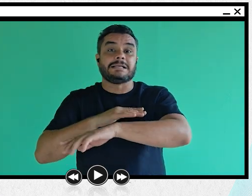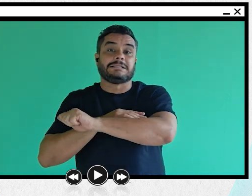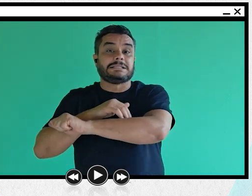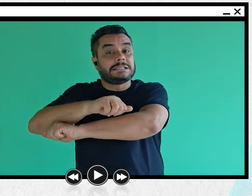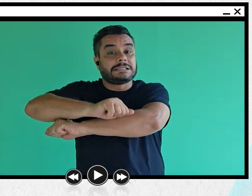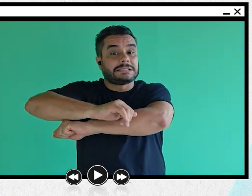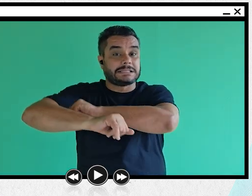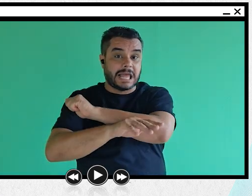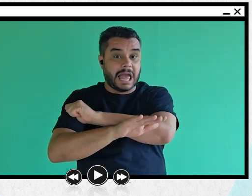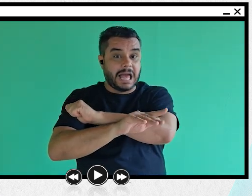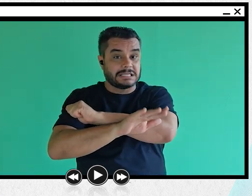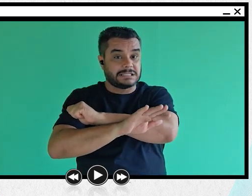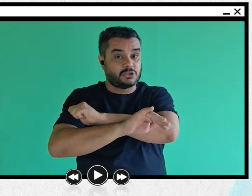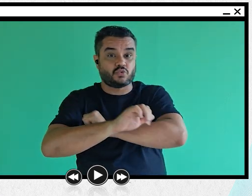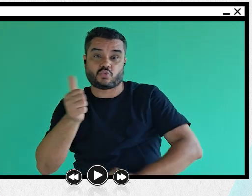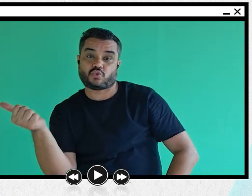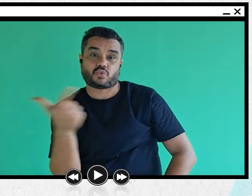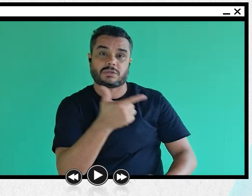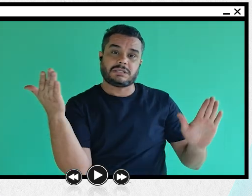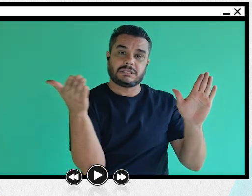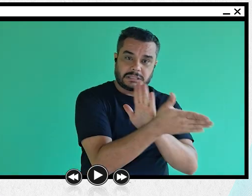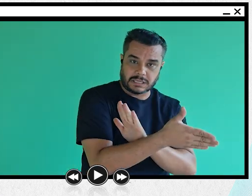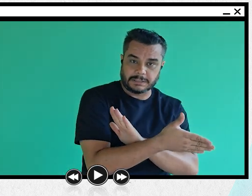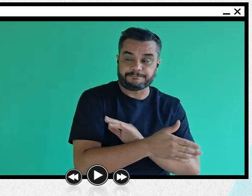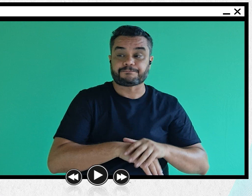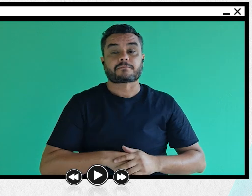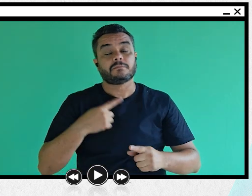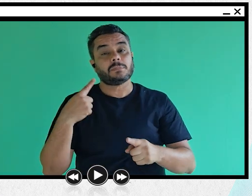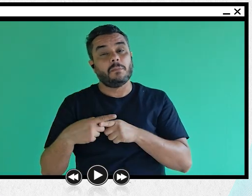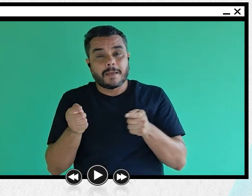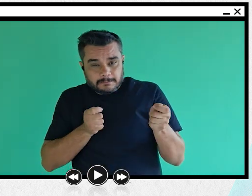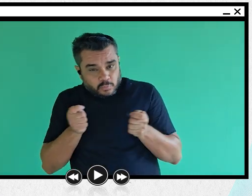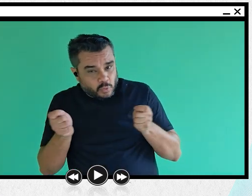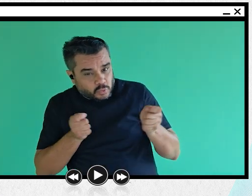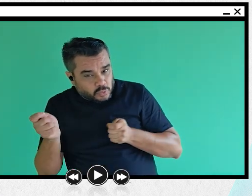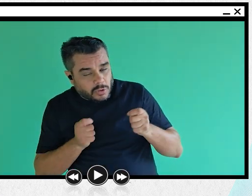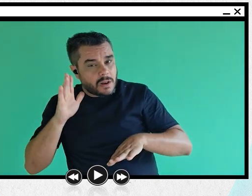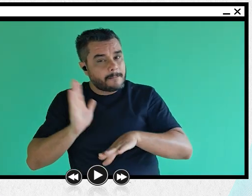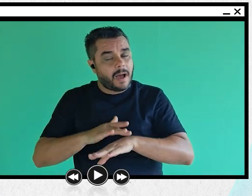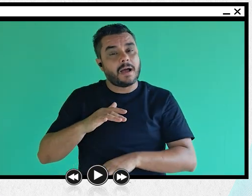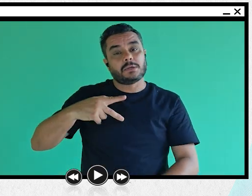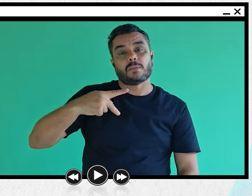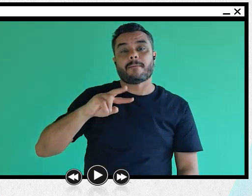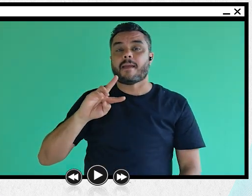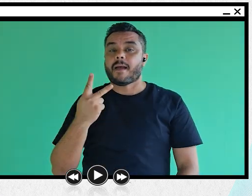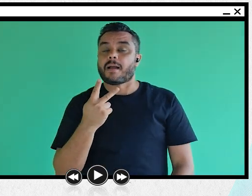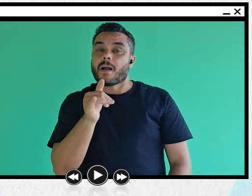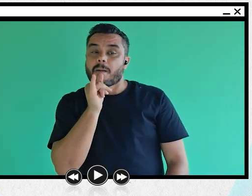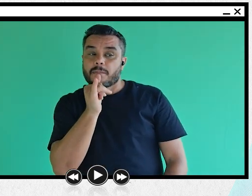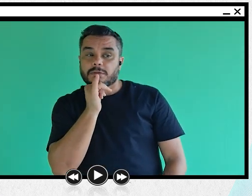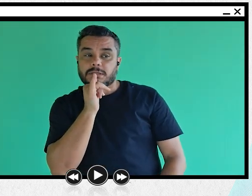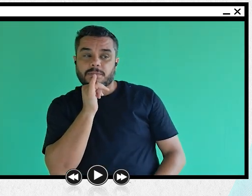sai, o que também é interessante, porque isso controla melhor, né, ajusta melhor o pH, inclusive se for descartar num